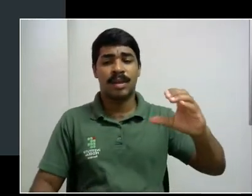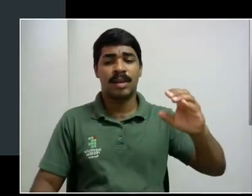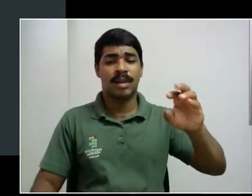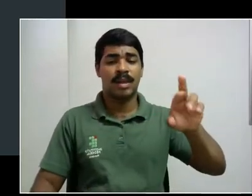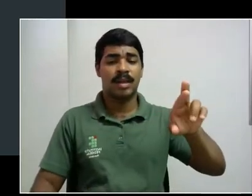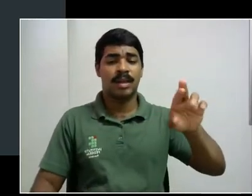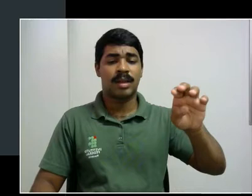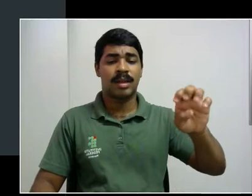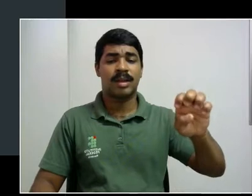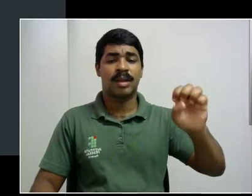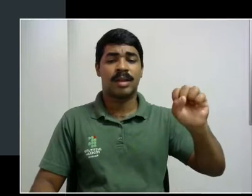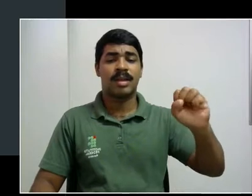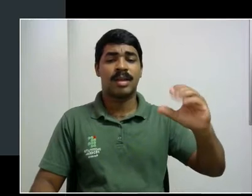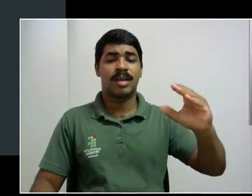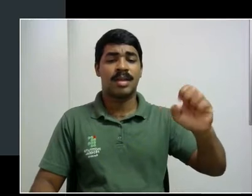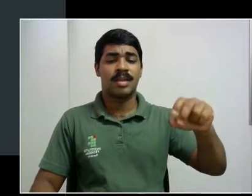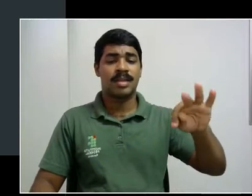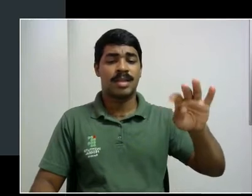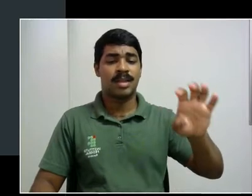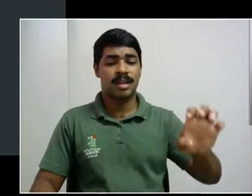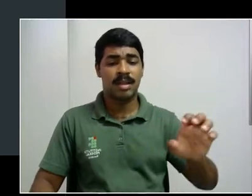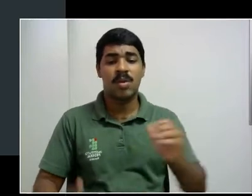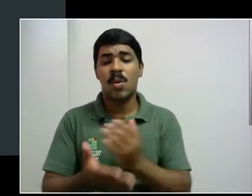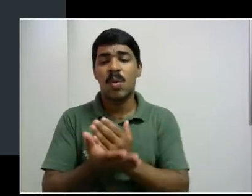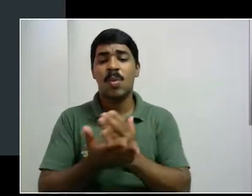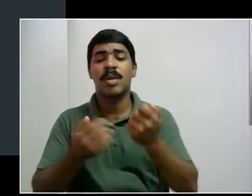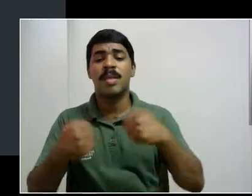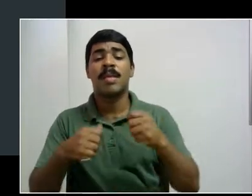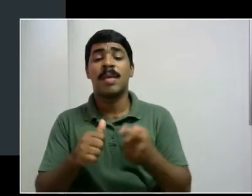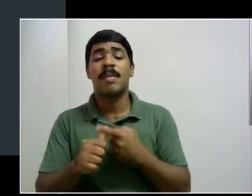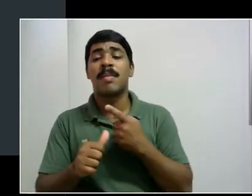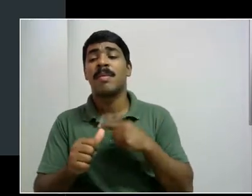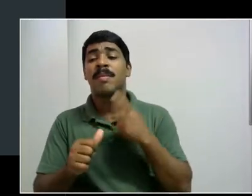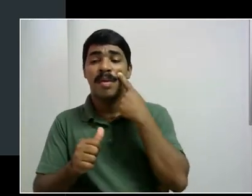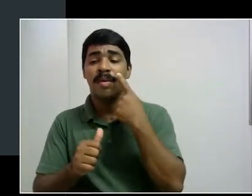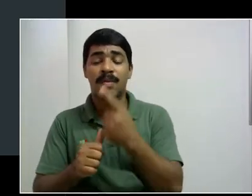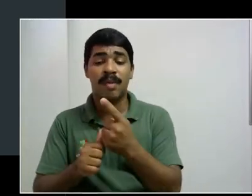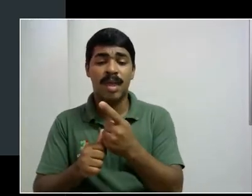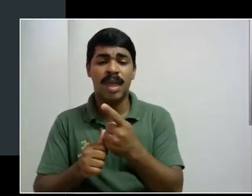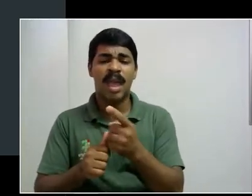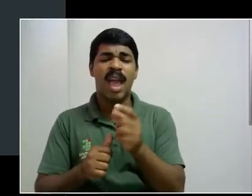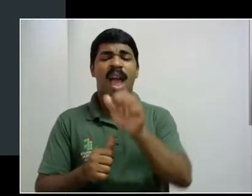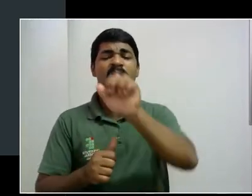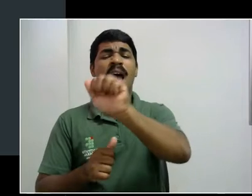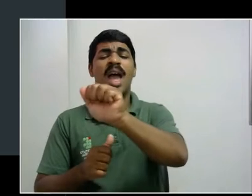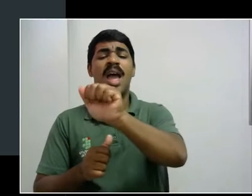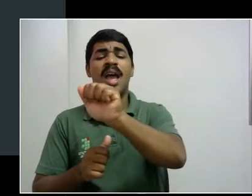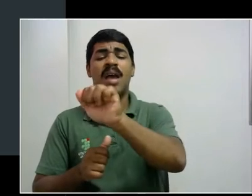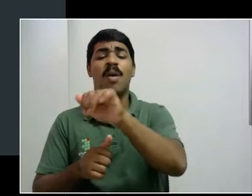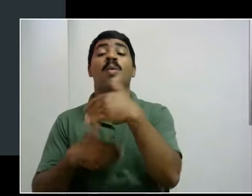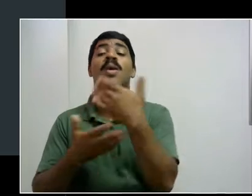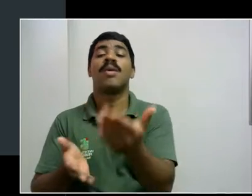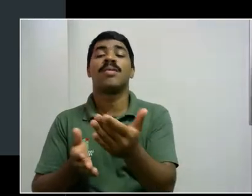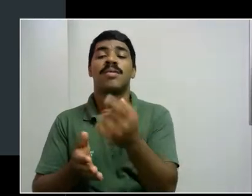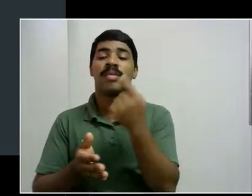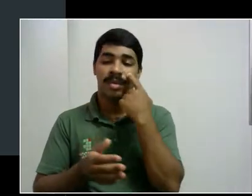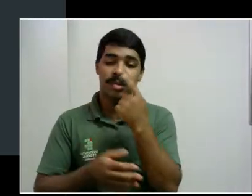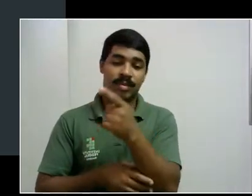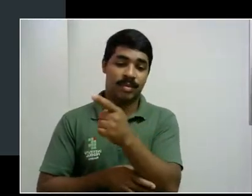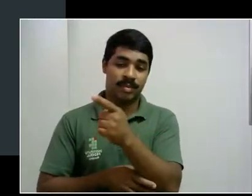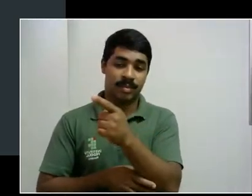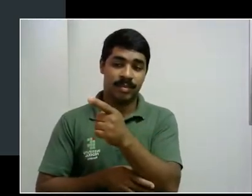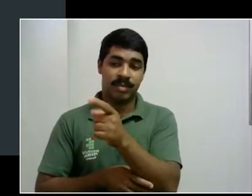vai identificar quem é o valor do coeficiente A. O coeficiente A, ó, é isso aqui, ó. Todo mundo que está acompanhando o x, ó. É menos 2k